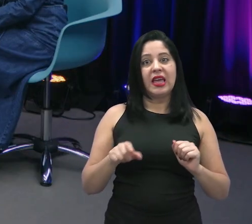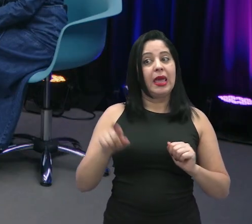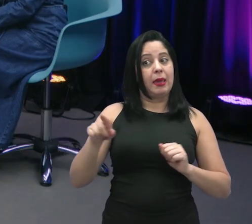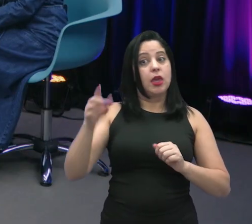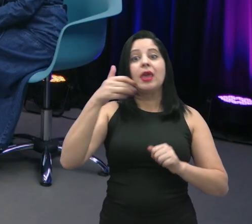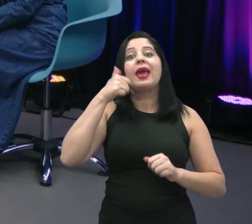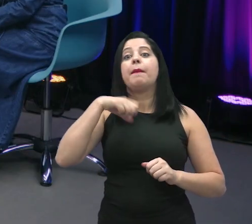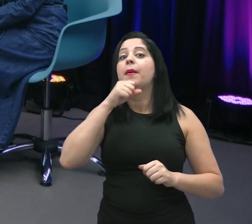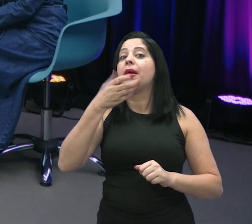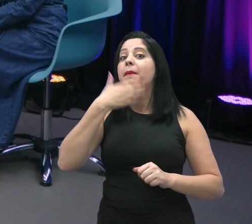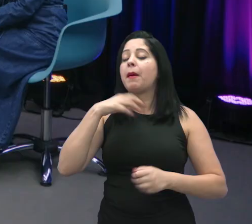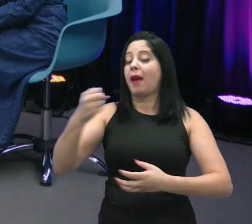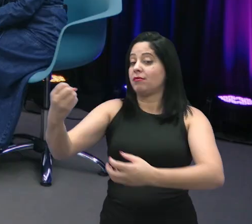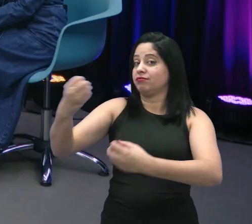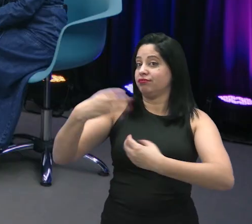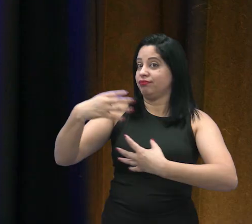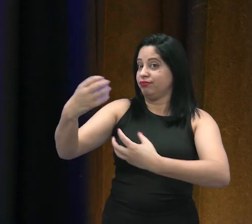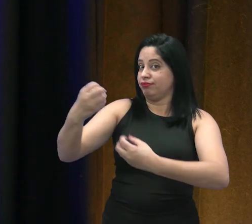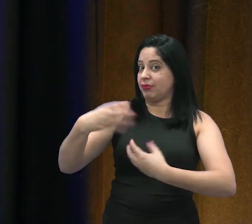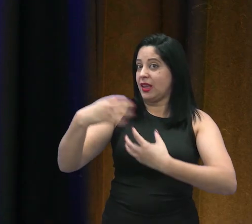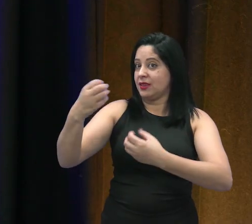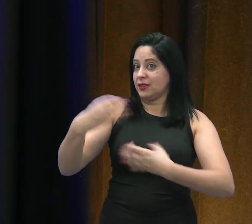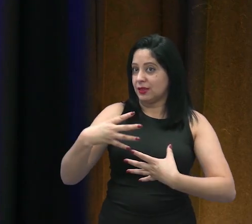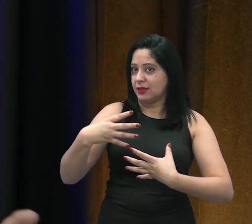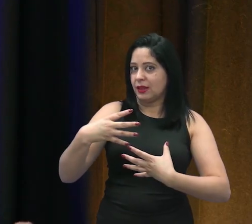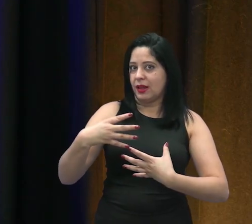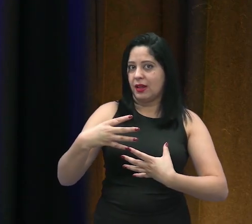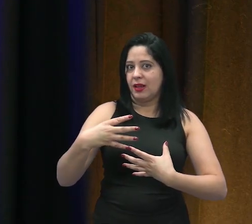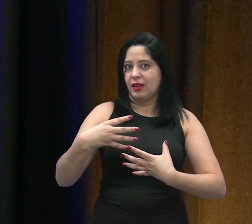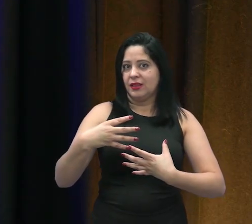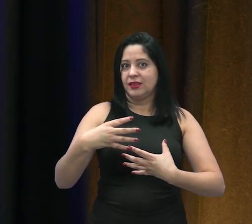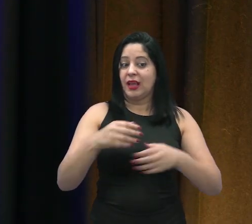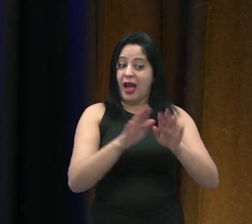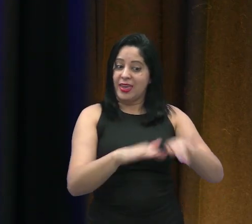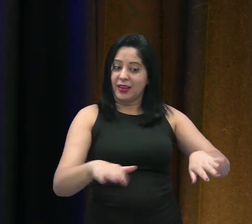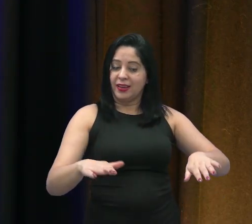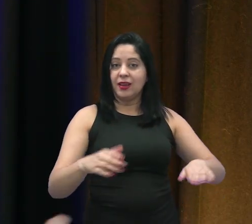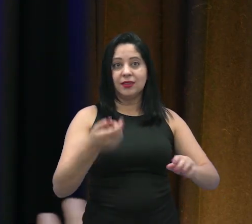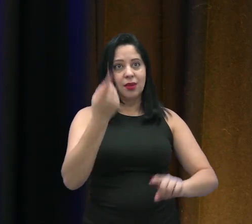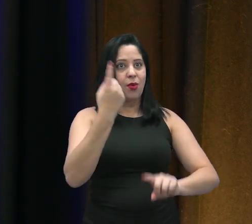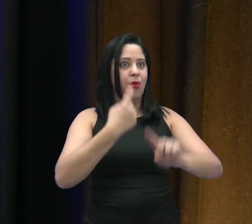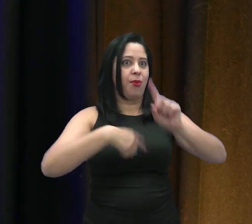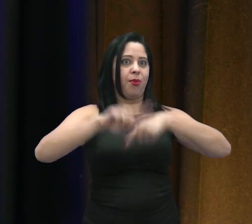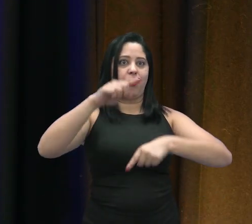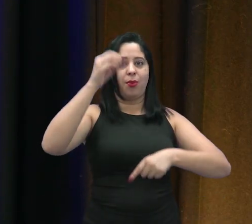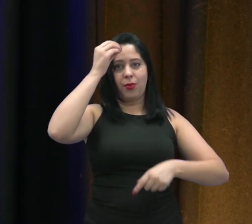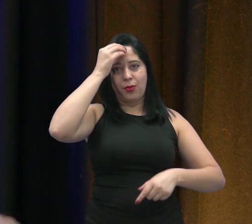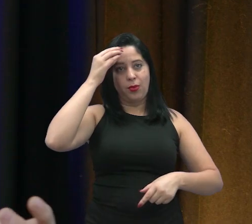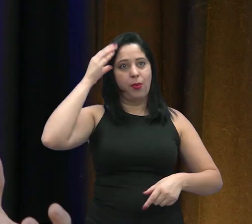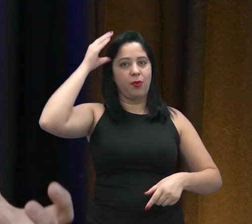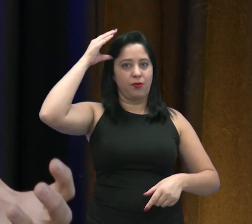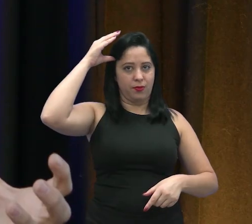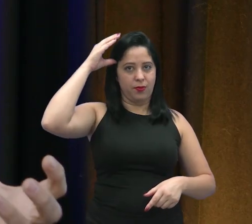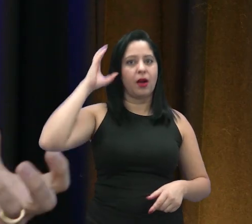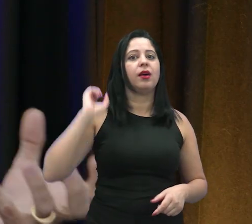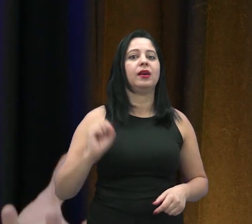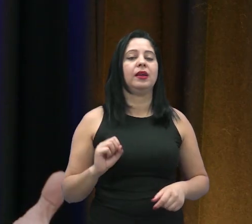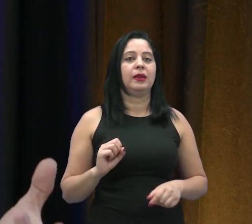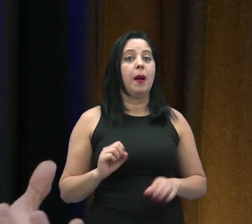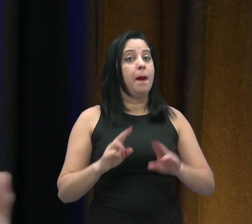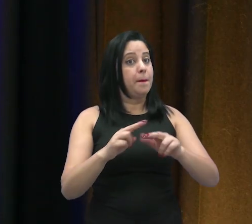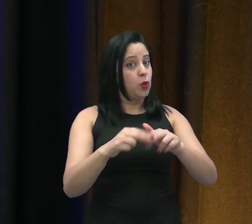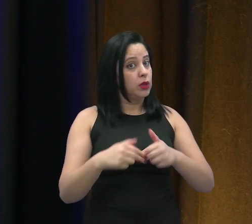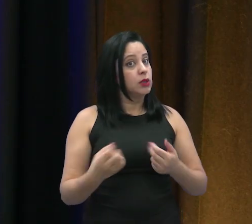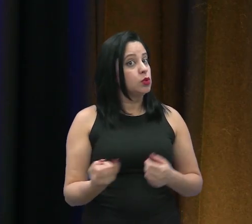pela escola e também levando essa educação para os pais, é uma troca, né? Você é educado em casa e a escola é o complemento, mas quando vem essas